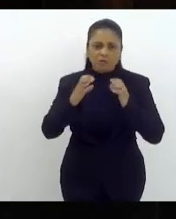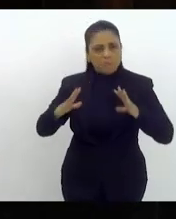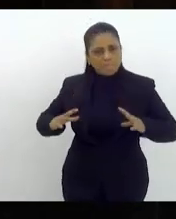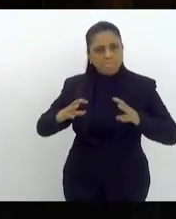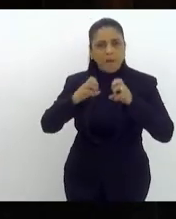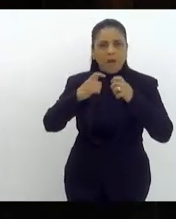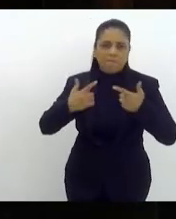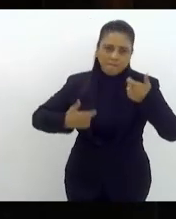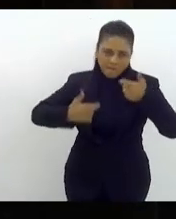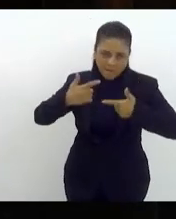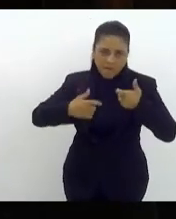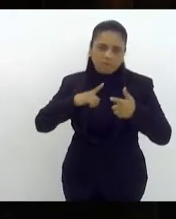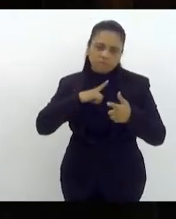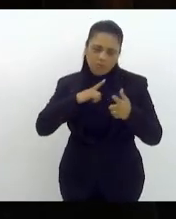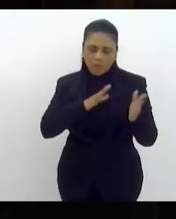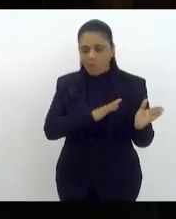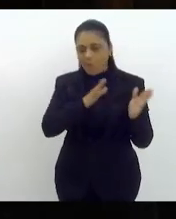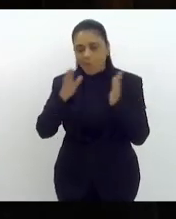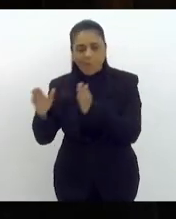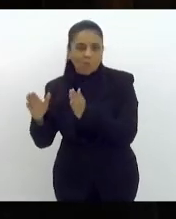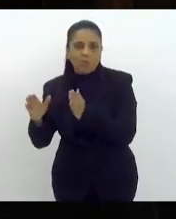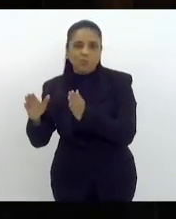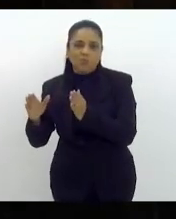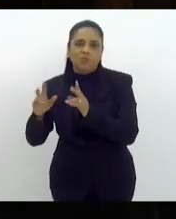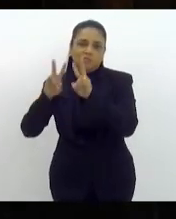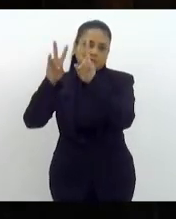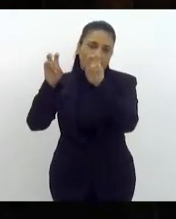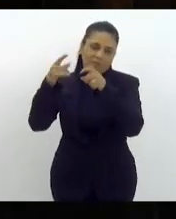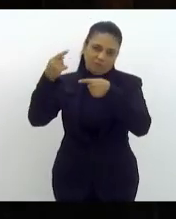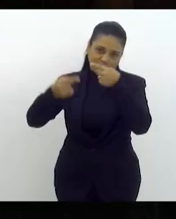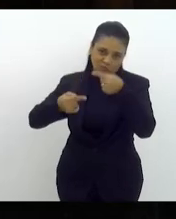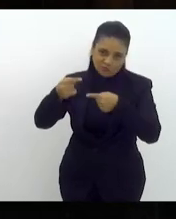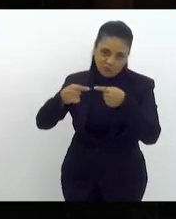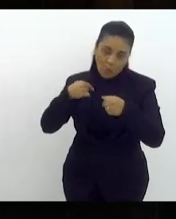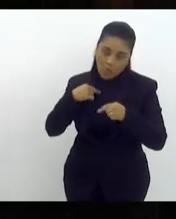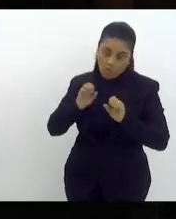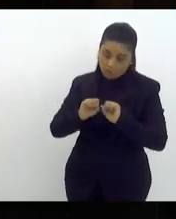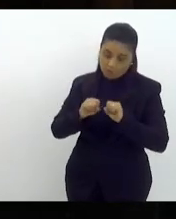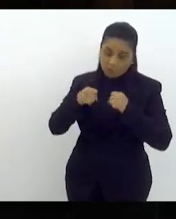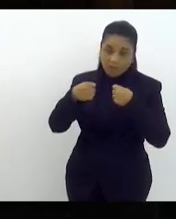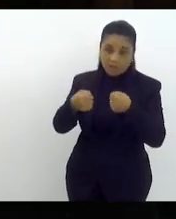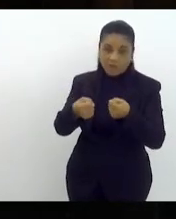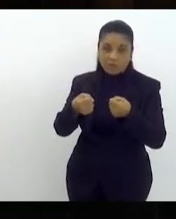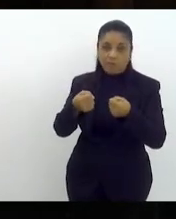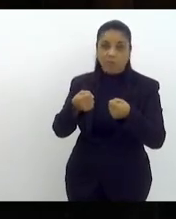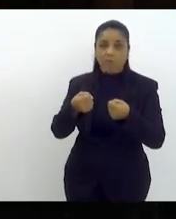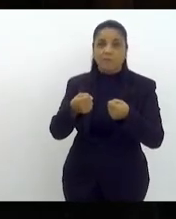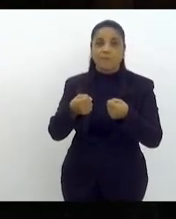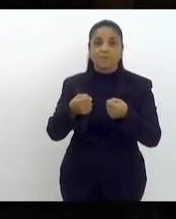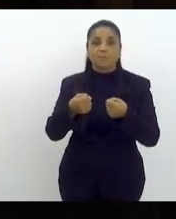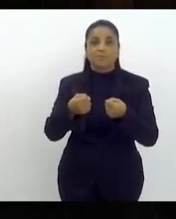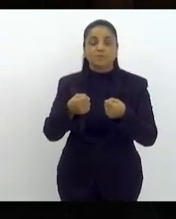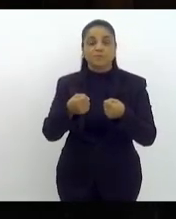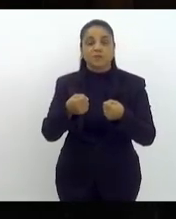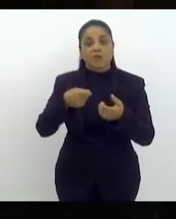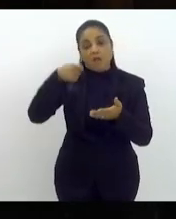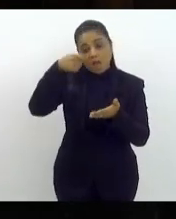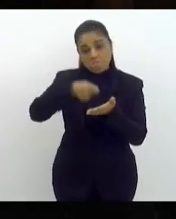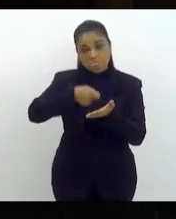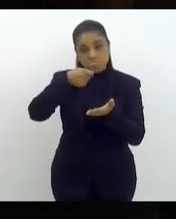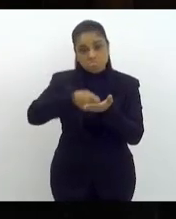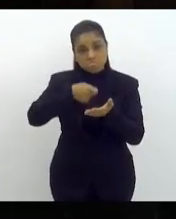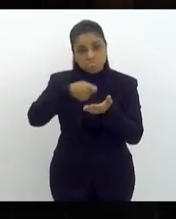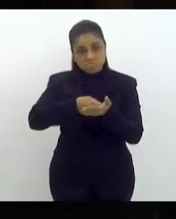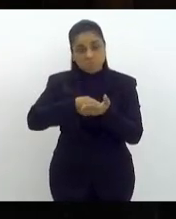aí entramos outro processo de discussão eu defendo por exemplo a manutenção inclusive o endurecimento da política